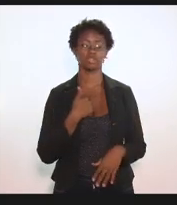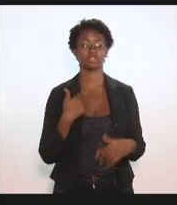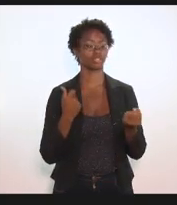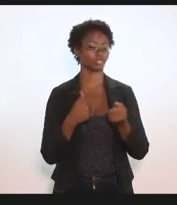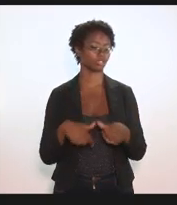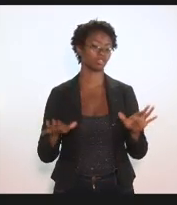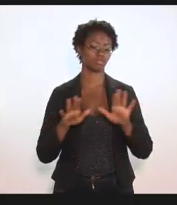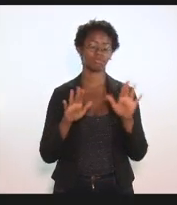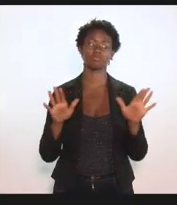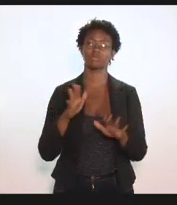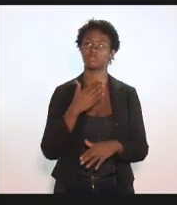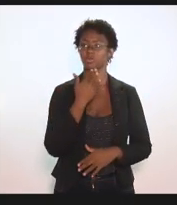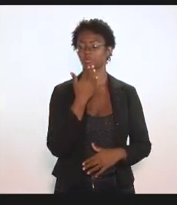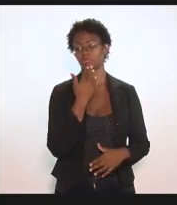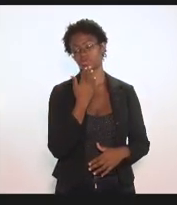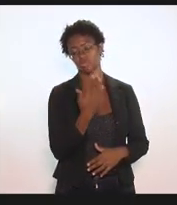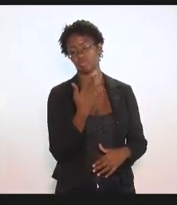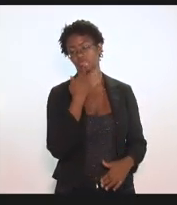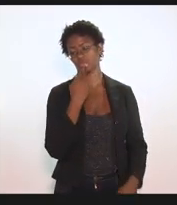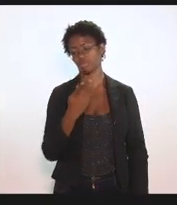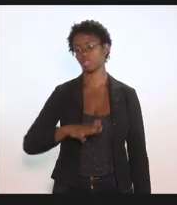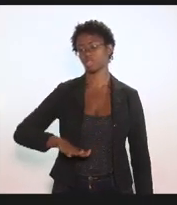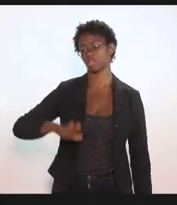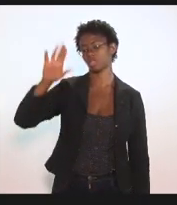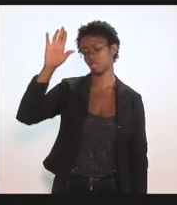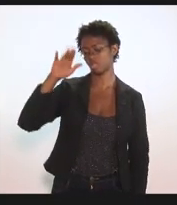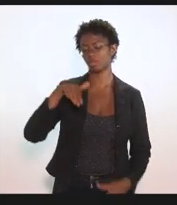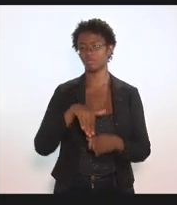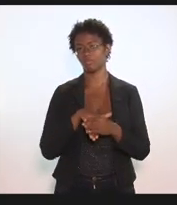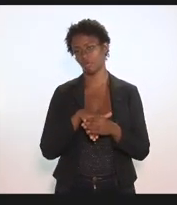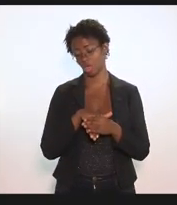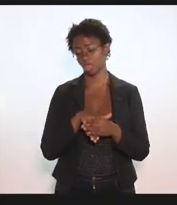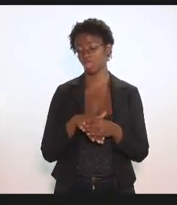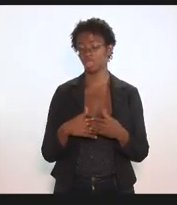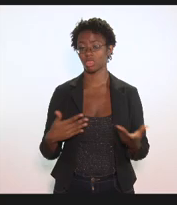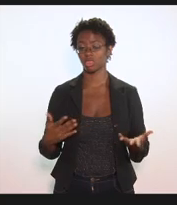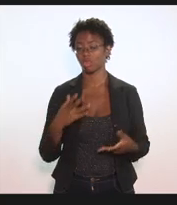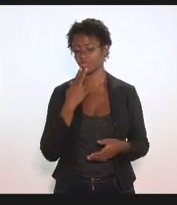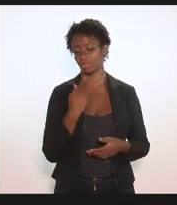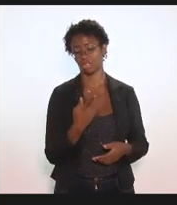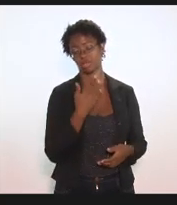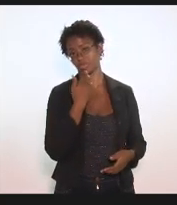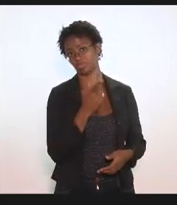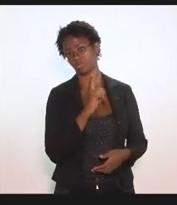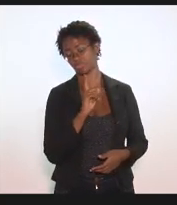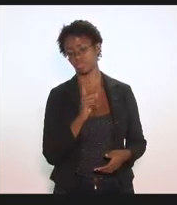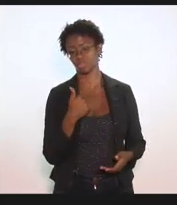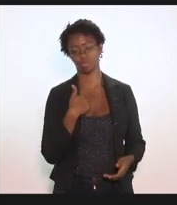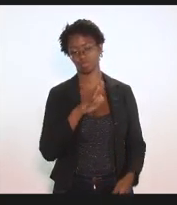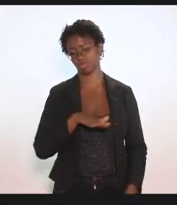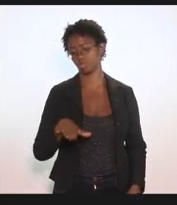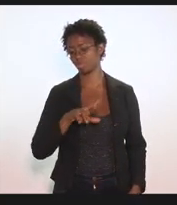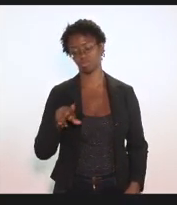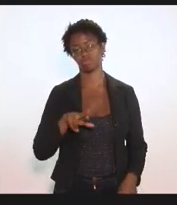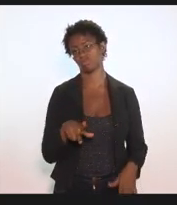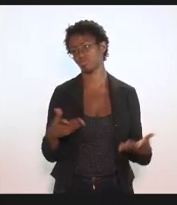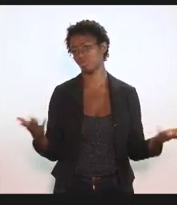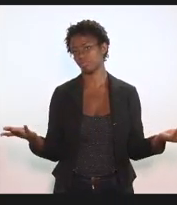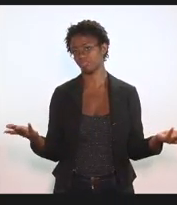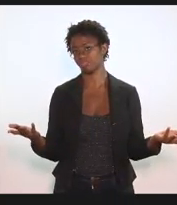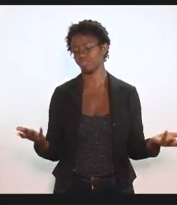de pedir a declaração de votos, né, e dizer que não pedi, né, não sou criança para isso.